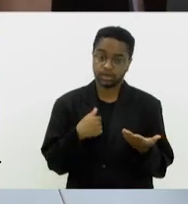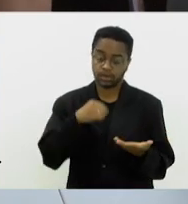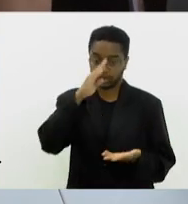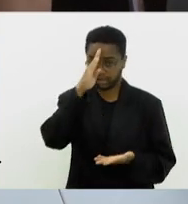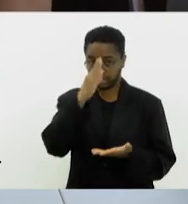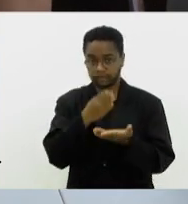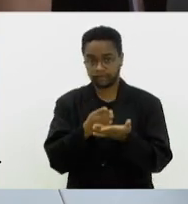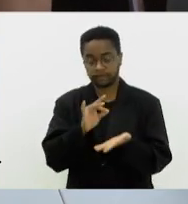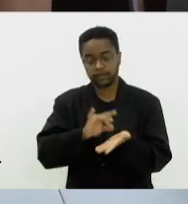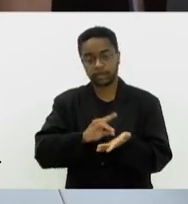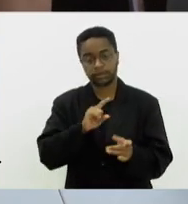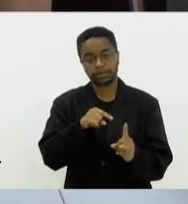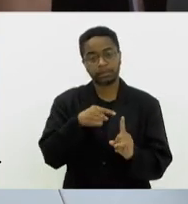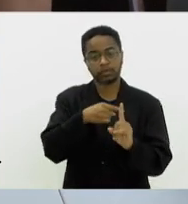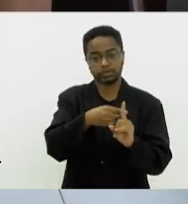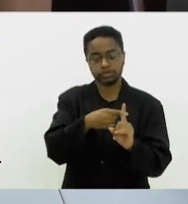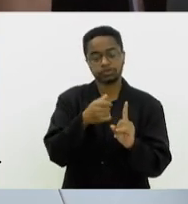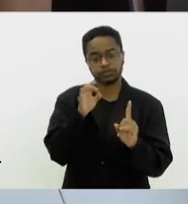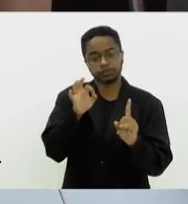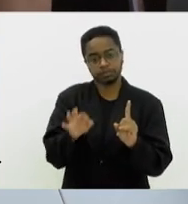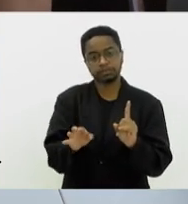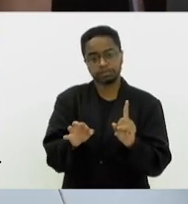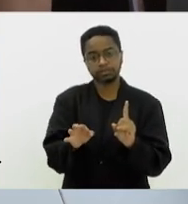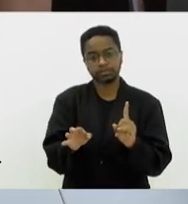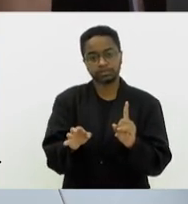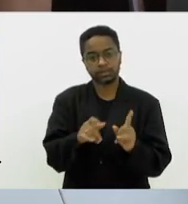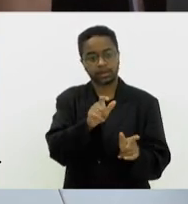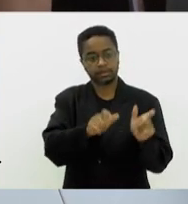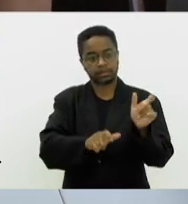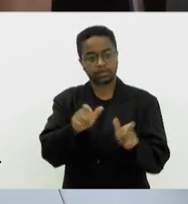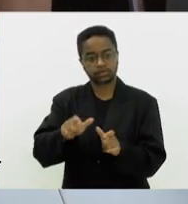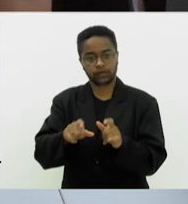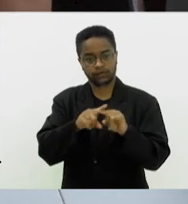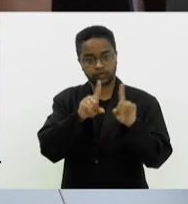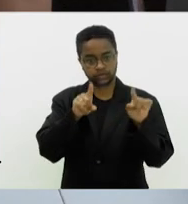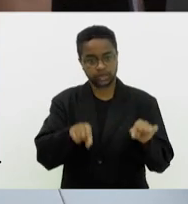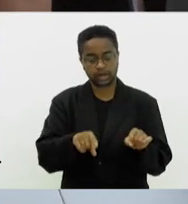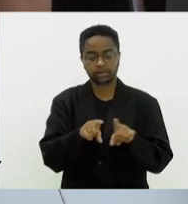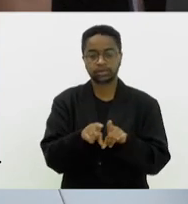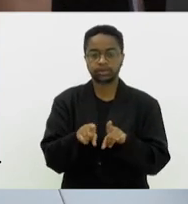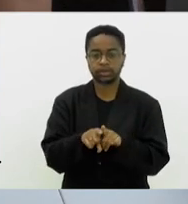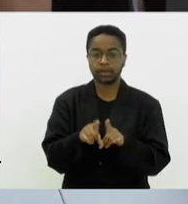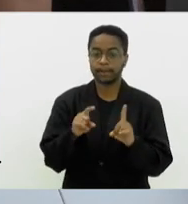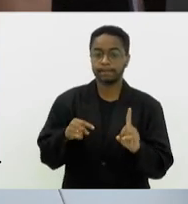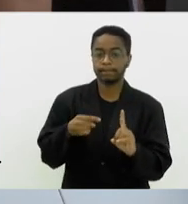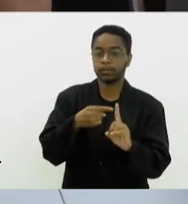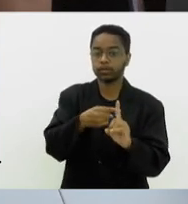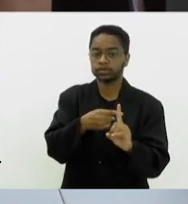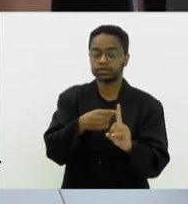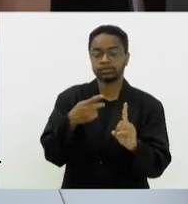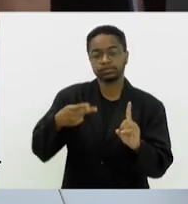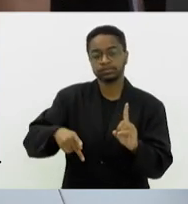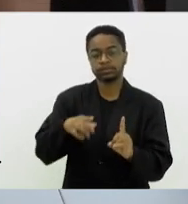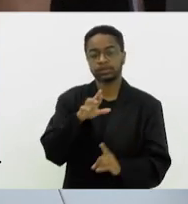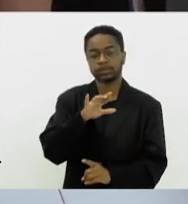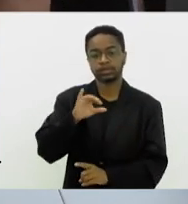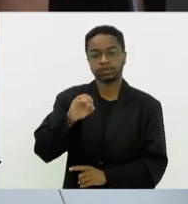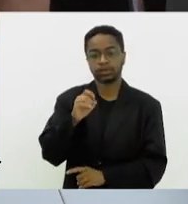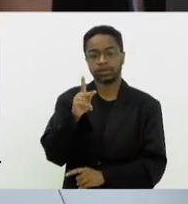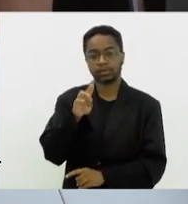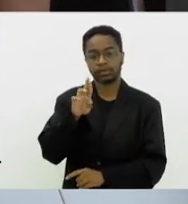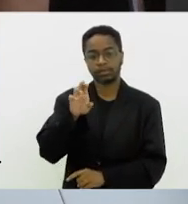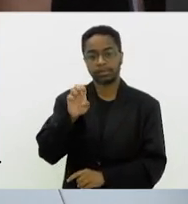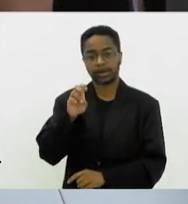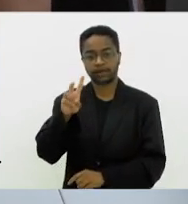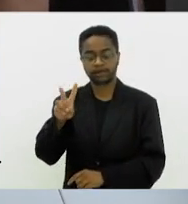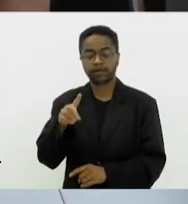algo positivo, muito positivo para o funcionário e muito positivo para o próprio Rio Previdência. É, deputado,